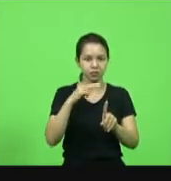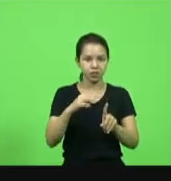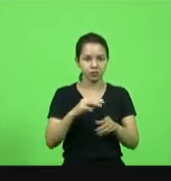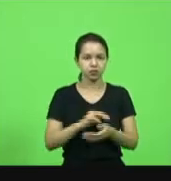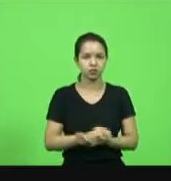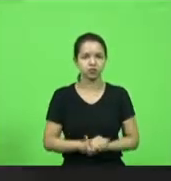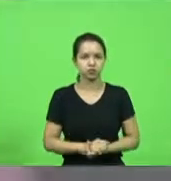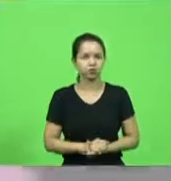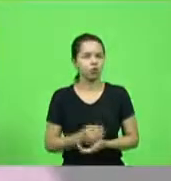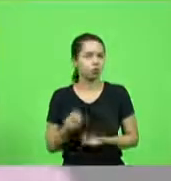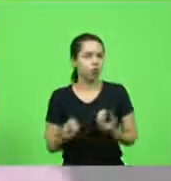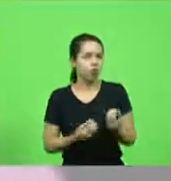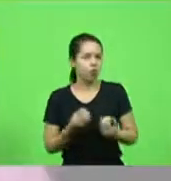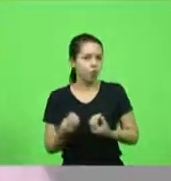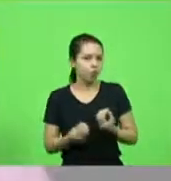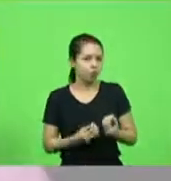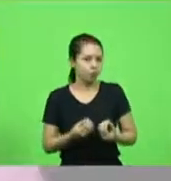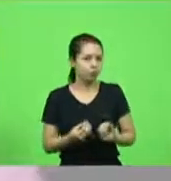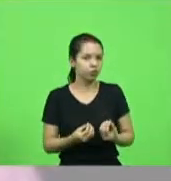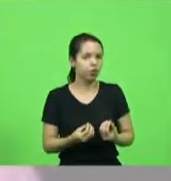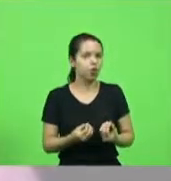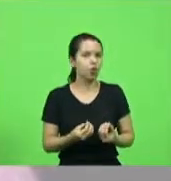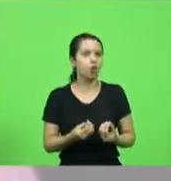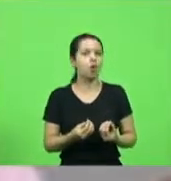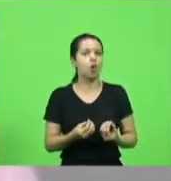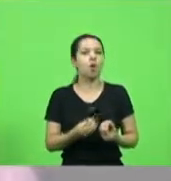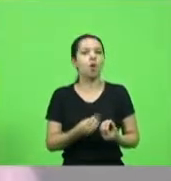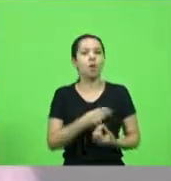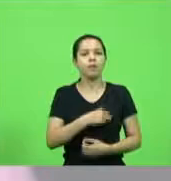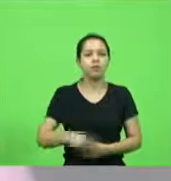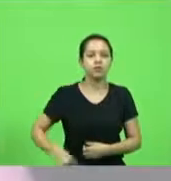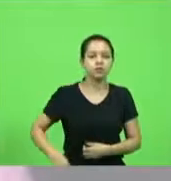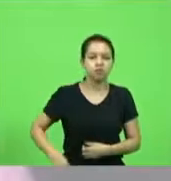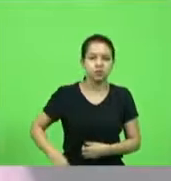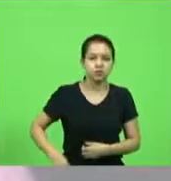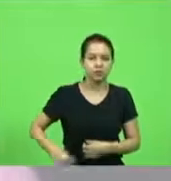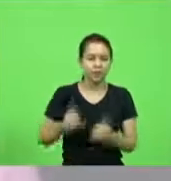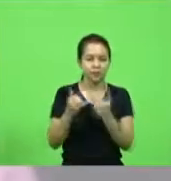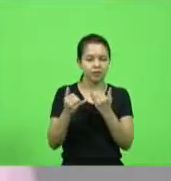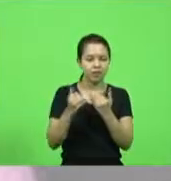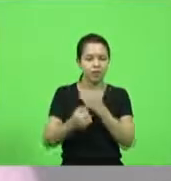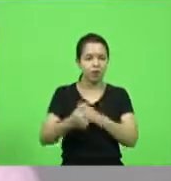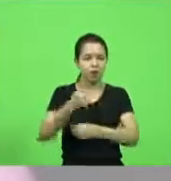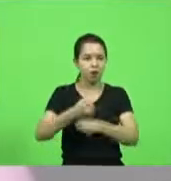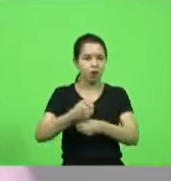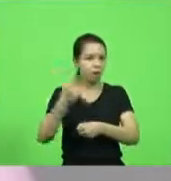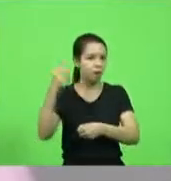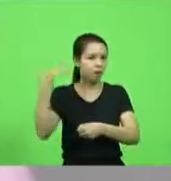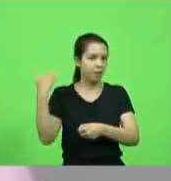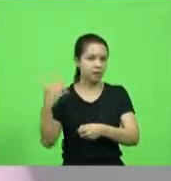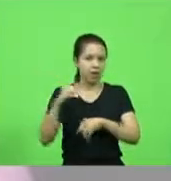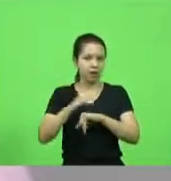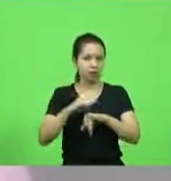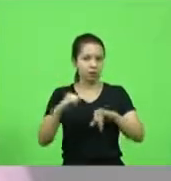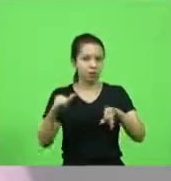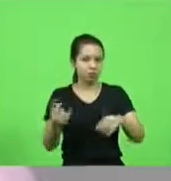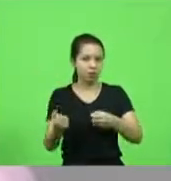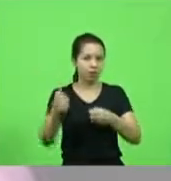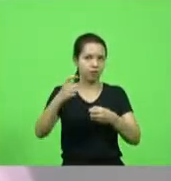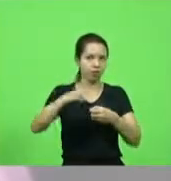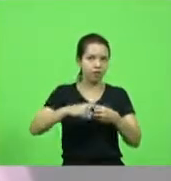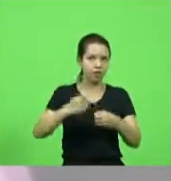o ministro, na metade do ano passado, ali em Jaguaruna, anunciou o reinício da